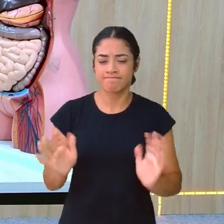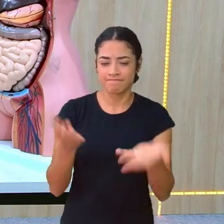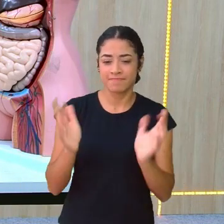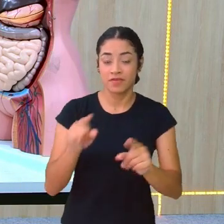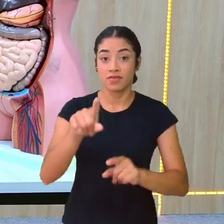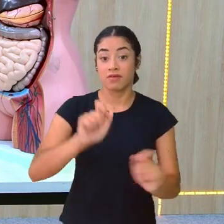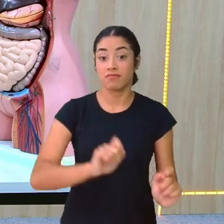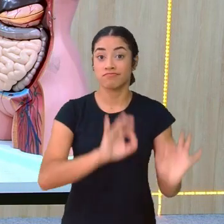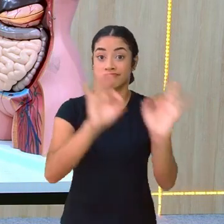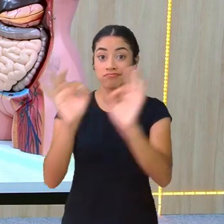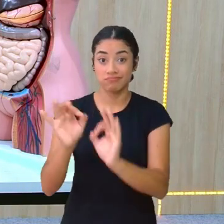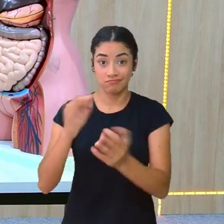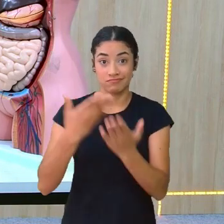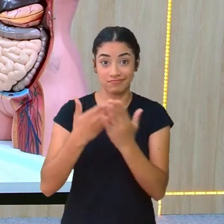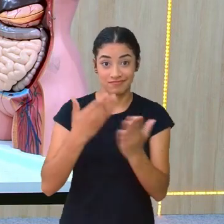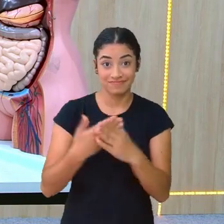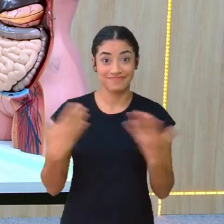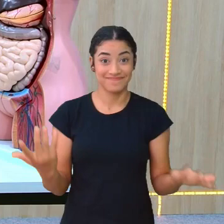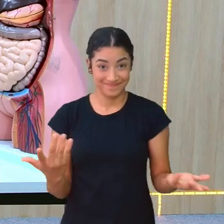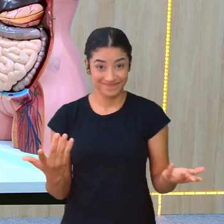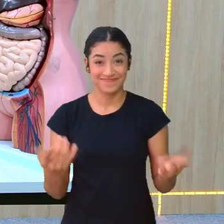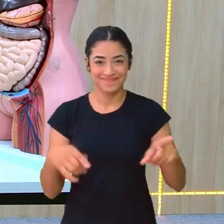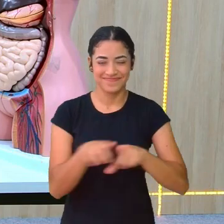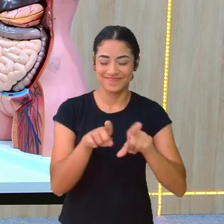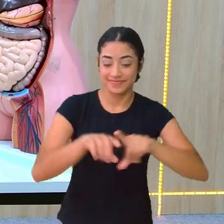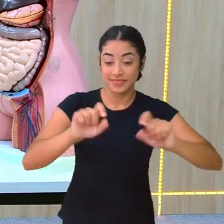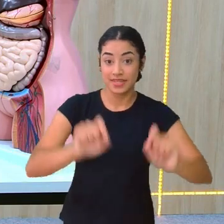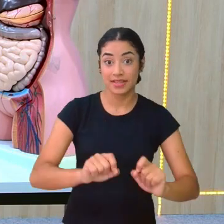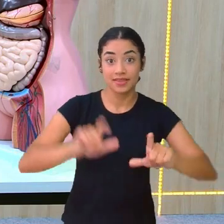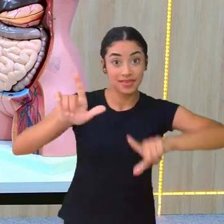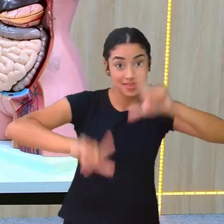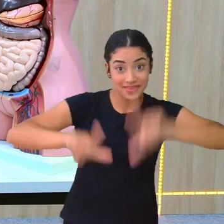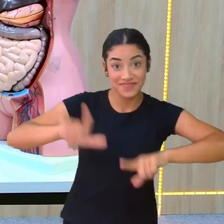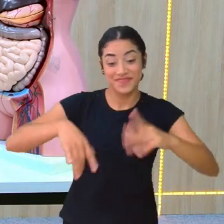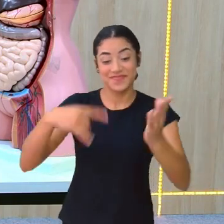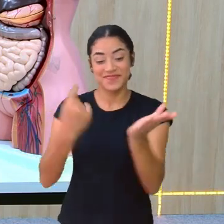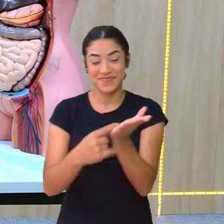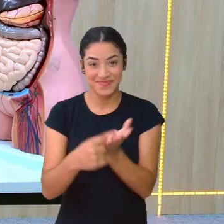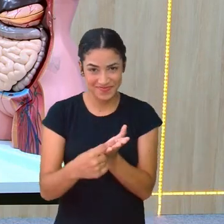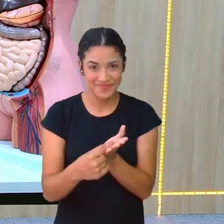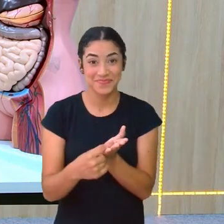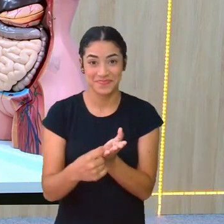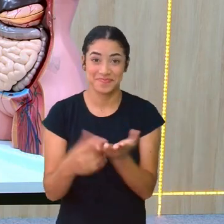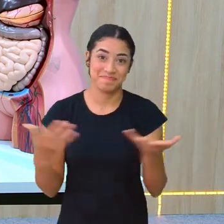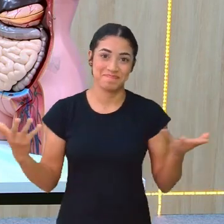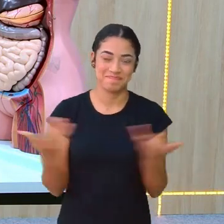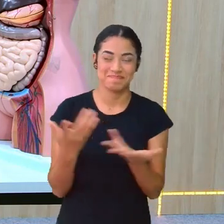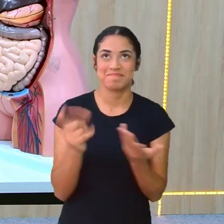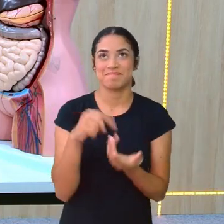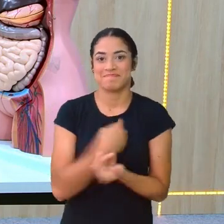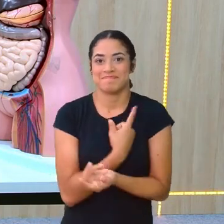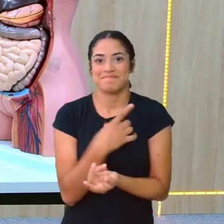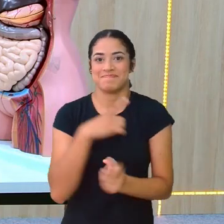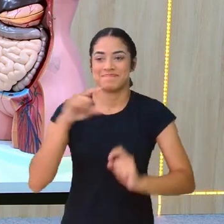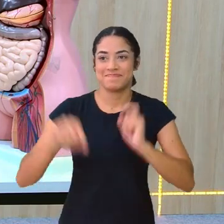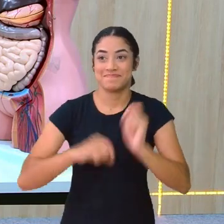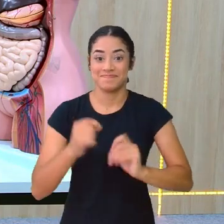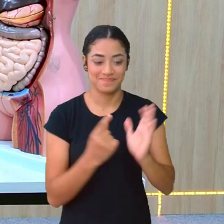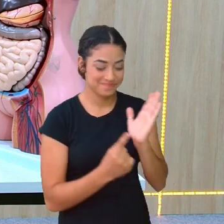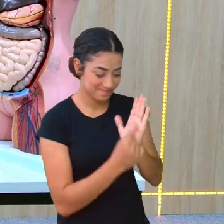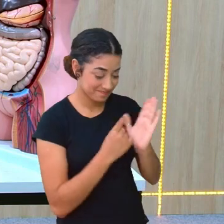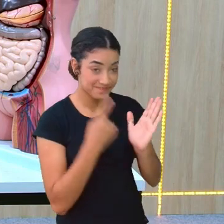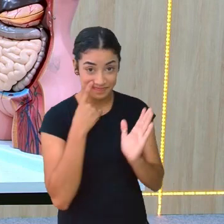aulas, né? Então, além da questão aí da TV e do aplicativo, que agora, né, aí vamos ter os dois QR